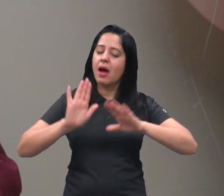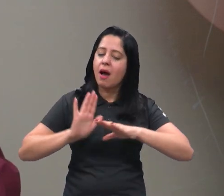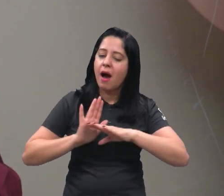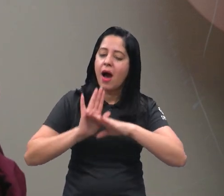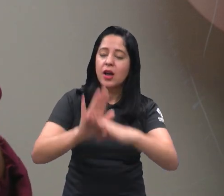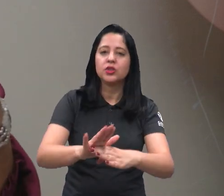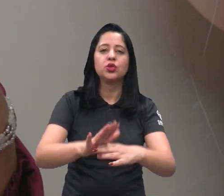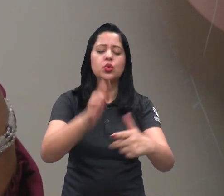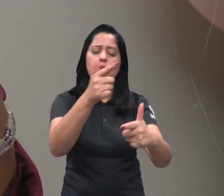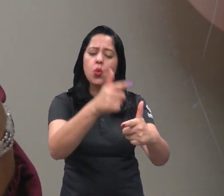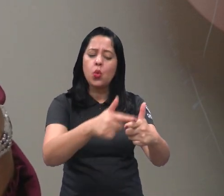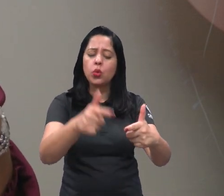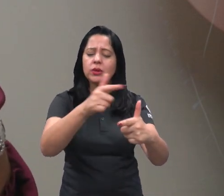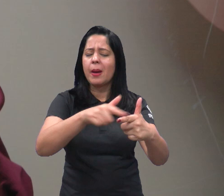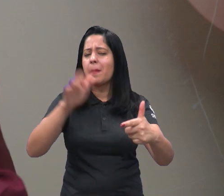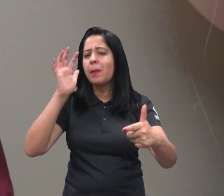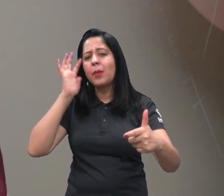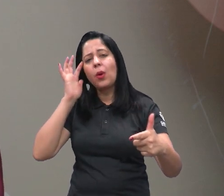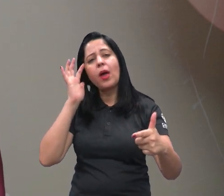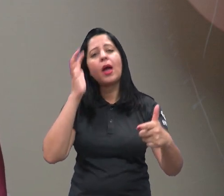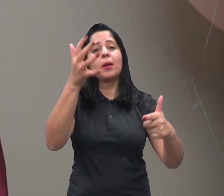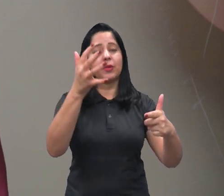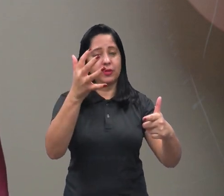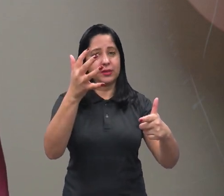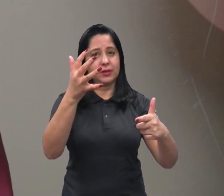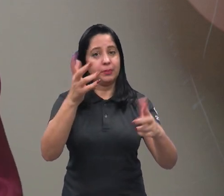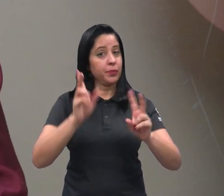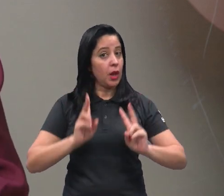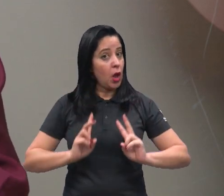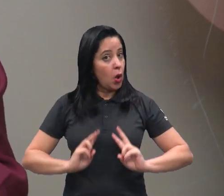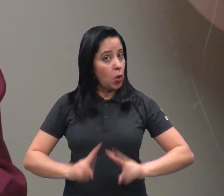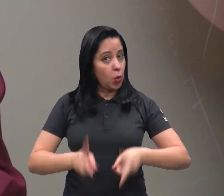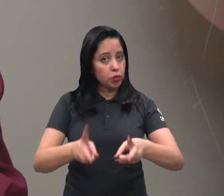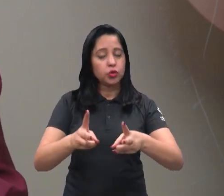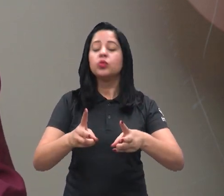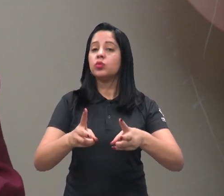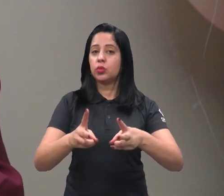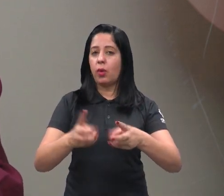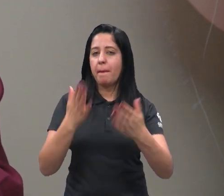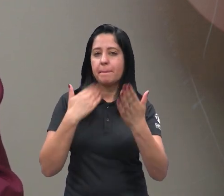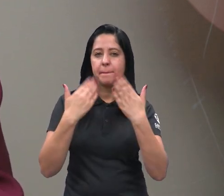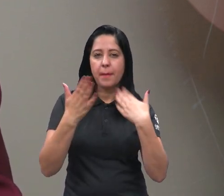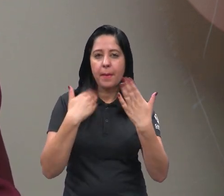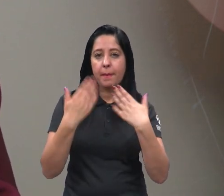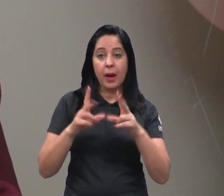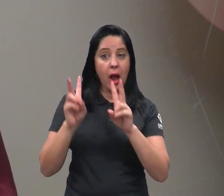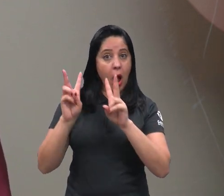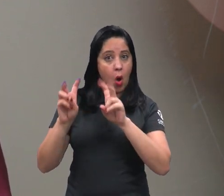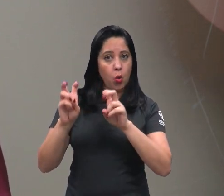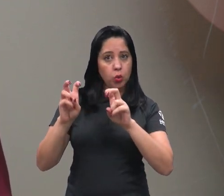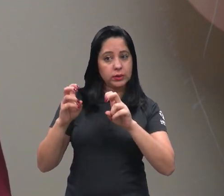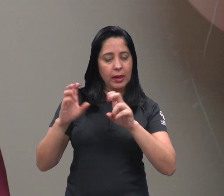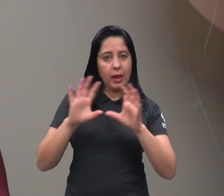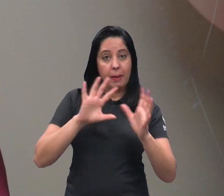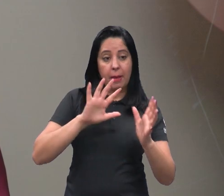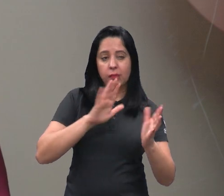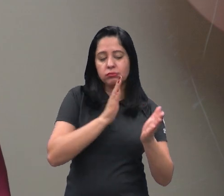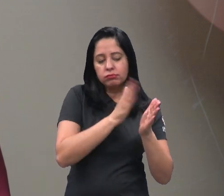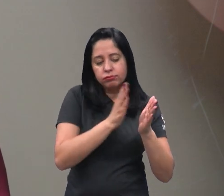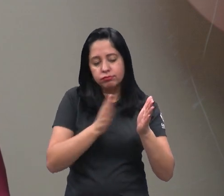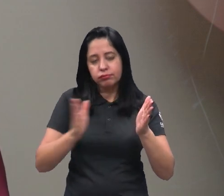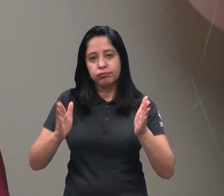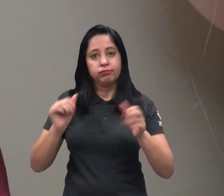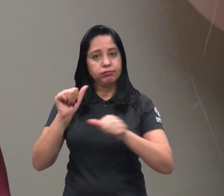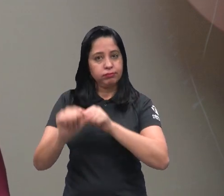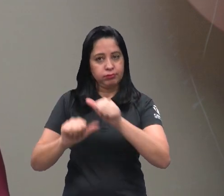escolhe se guiar pela própria luz. E para continuar falando sobre esse processo transformador, eu sigo aqui com a